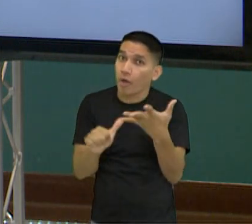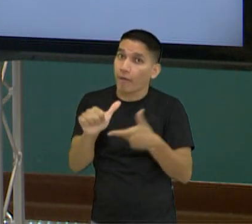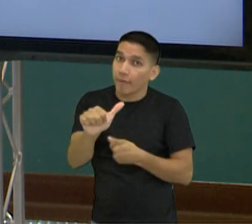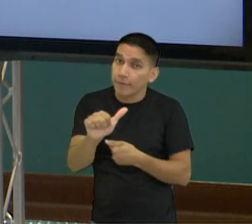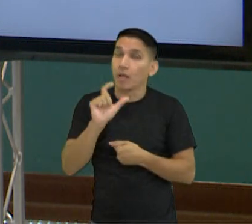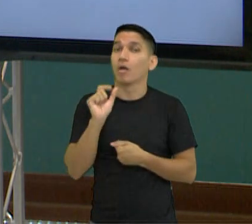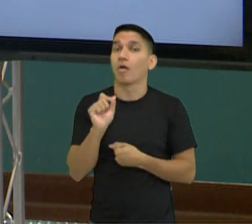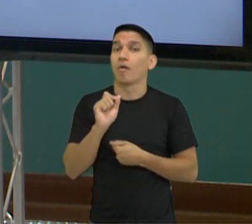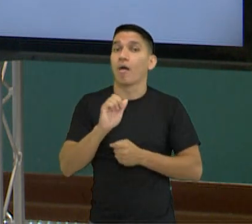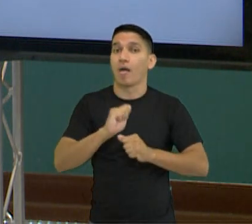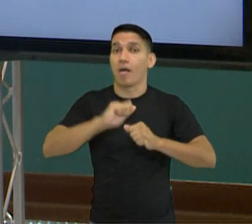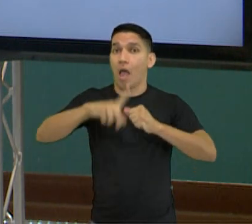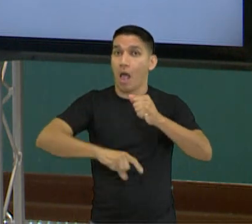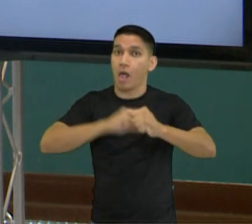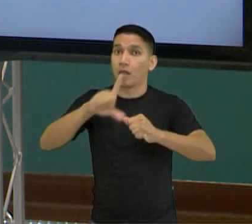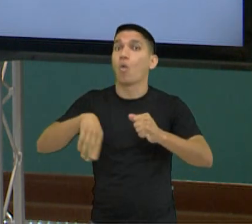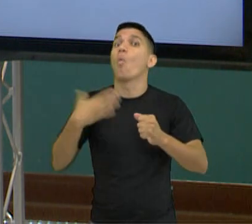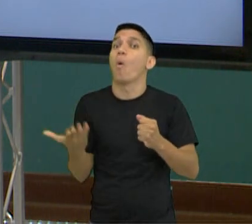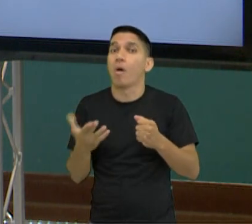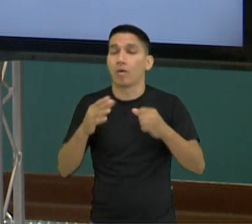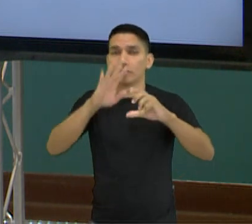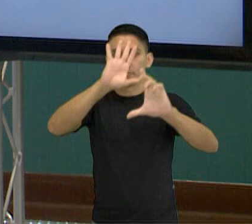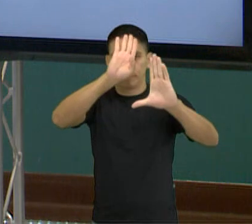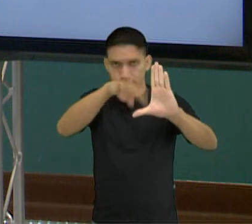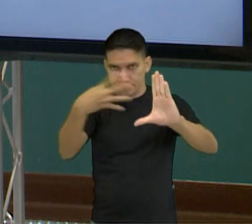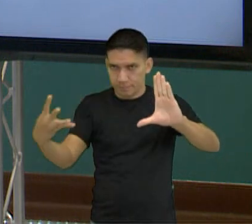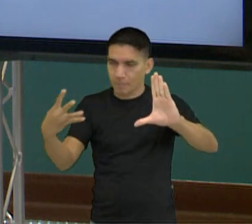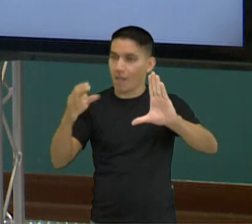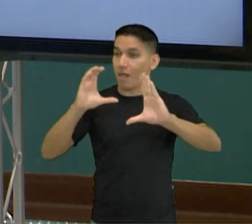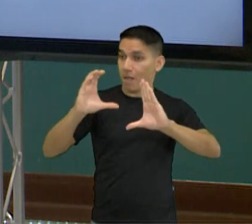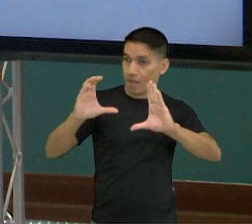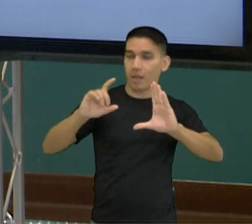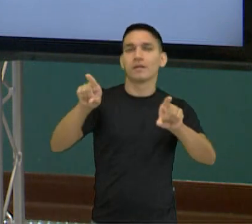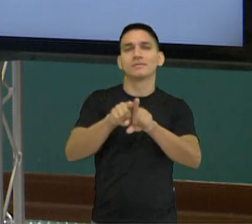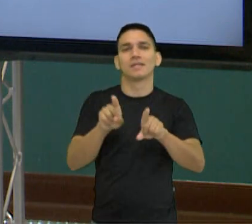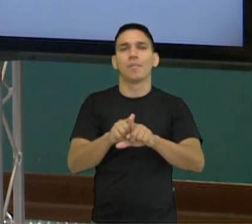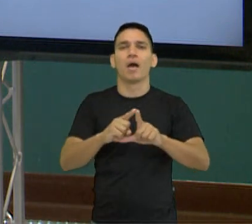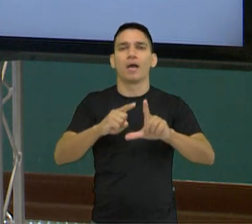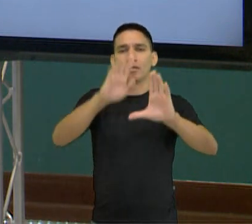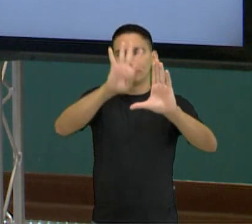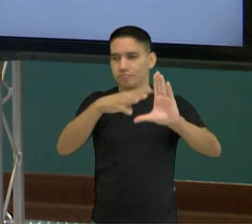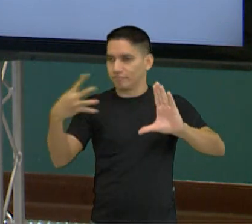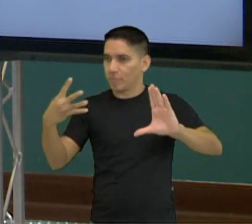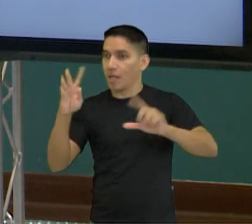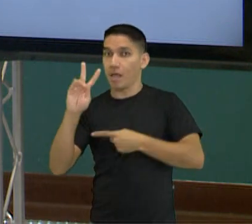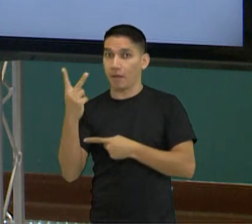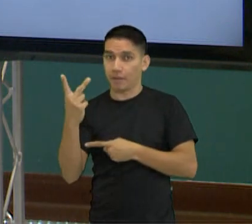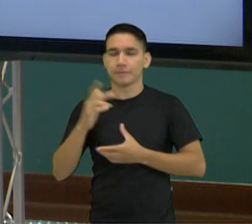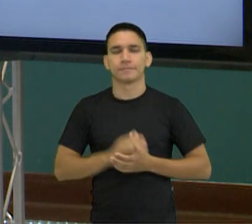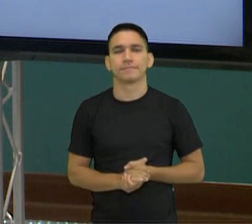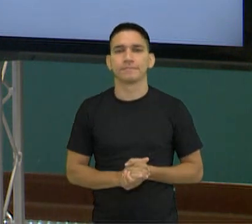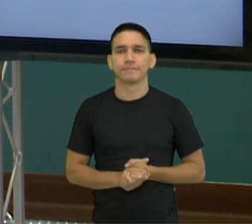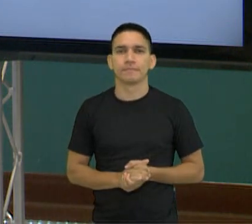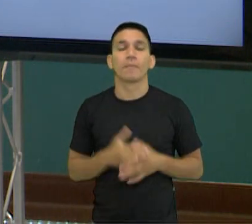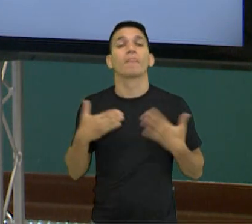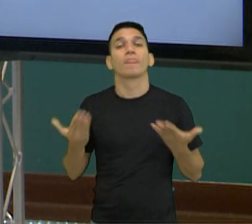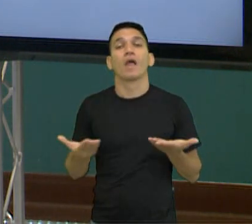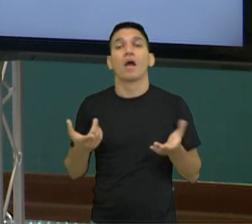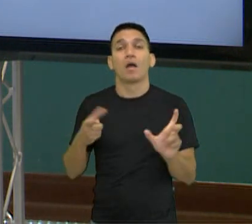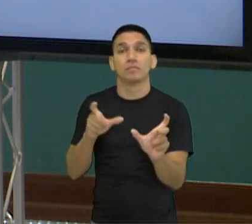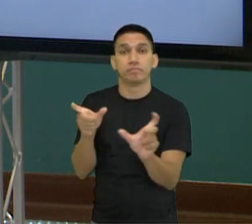tipos de átomos. Quais? Carbono e hidrogênio. Muito bem, aqui o